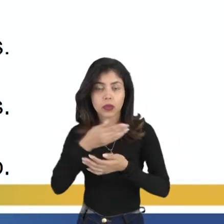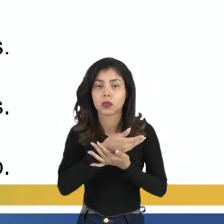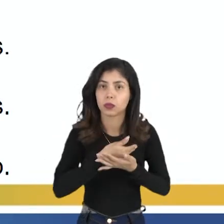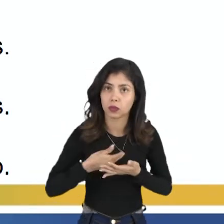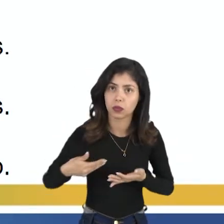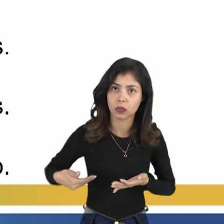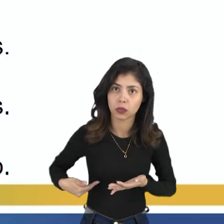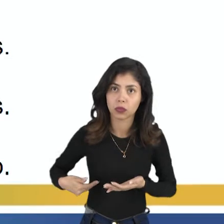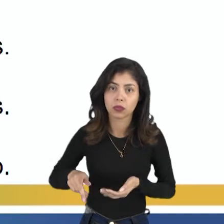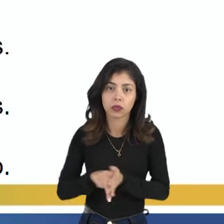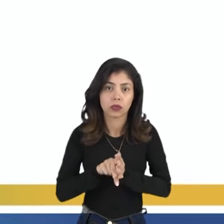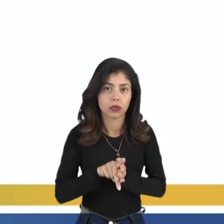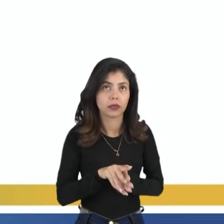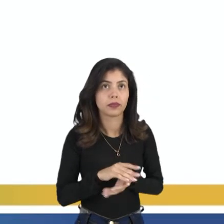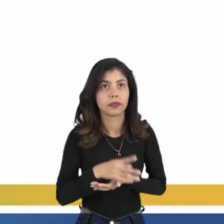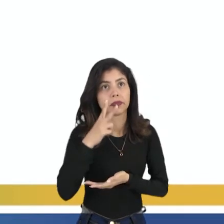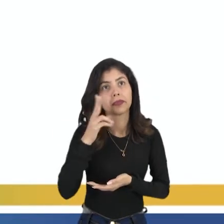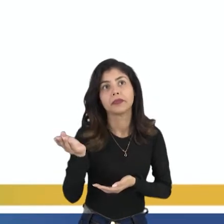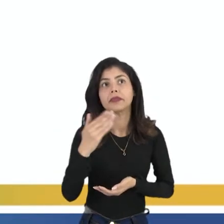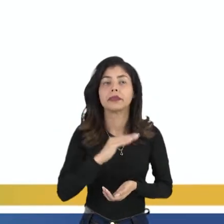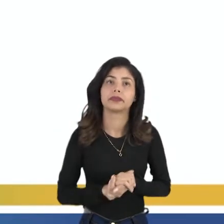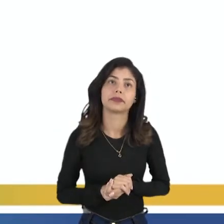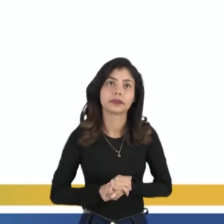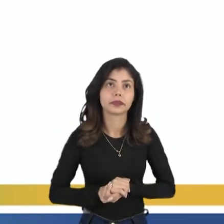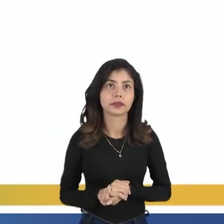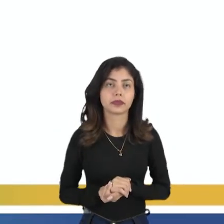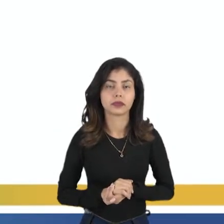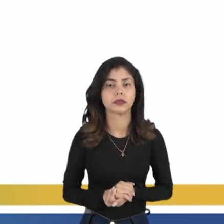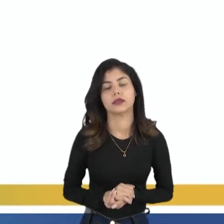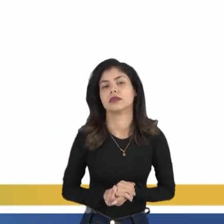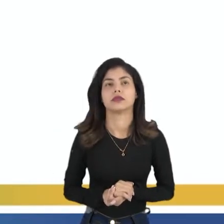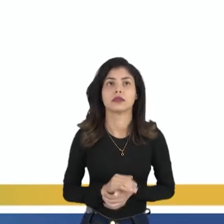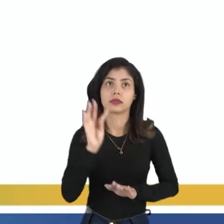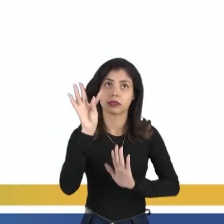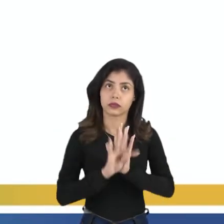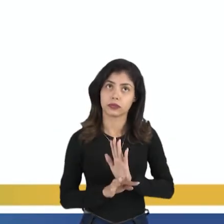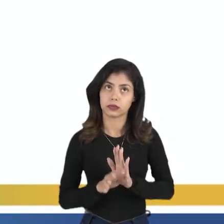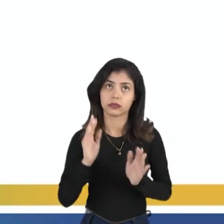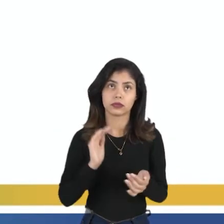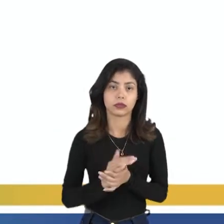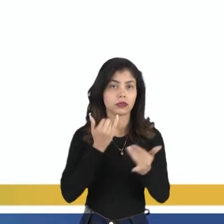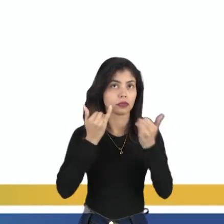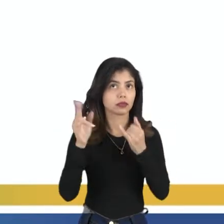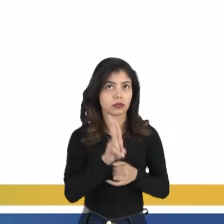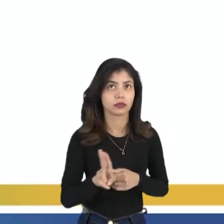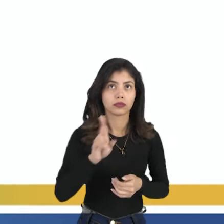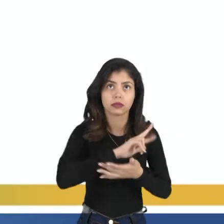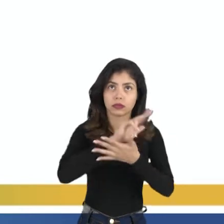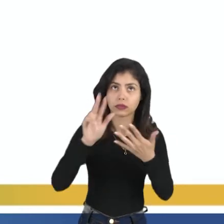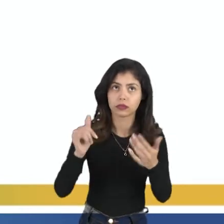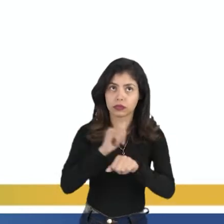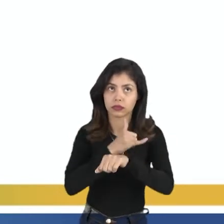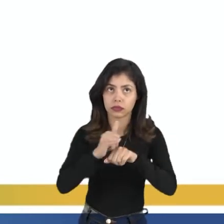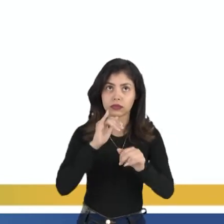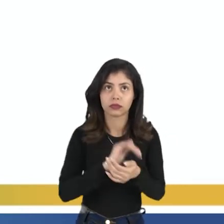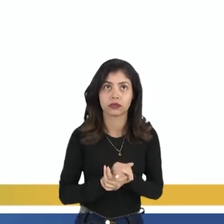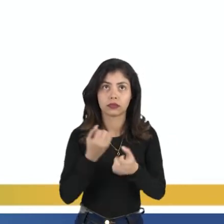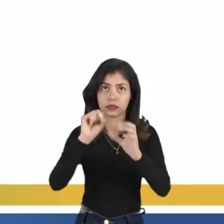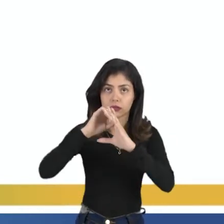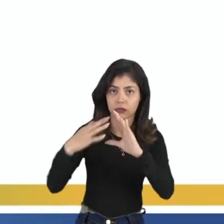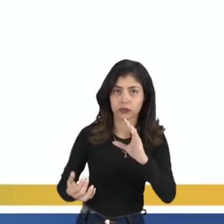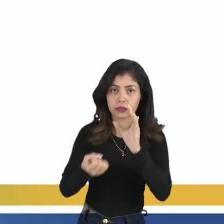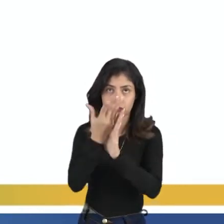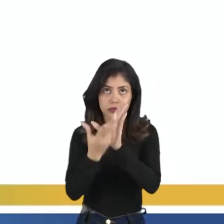público. Então vamos lá, né? Vamos lá. O texto publicitário utiliza diversas estratégias